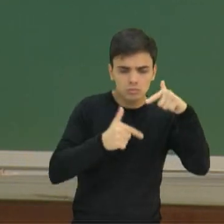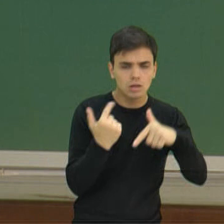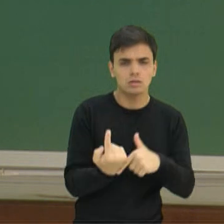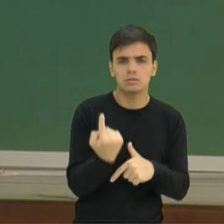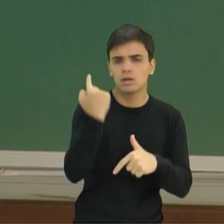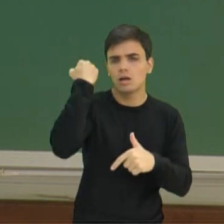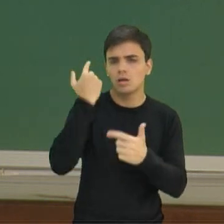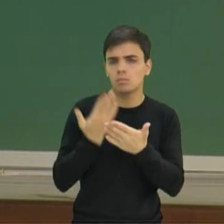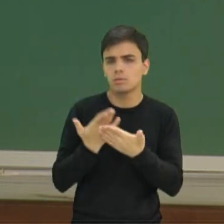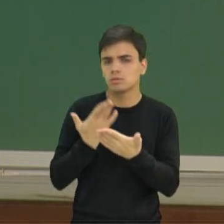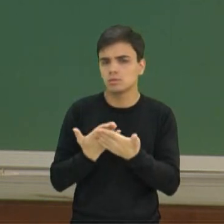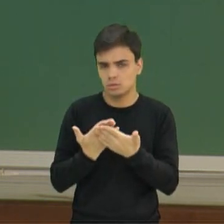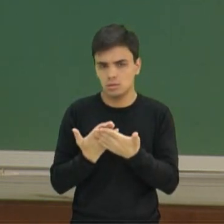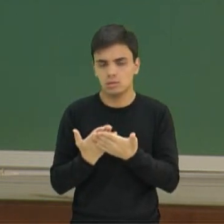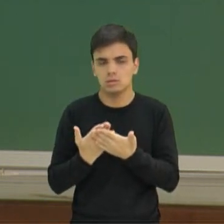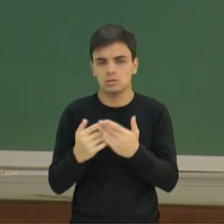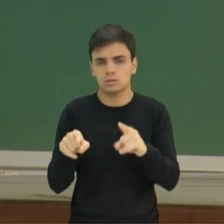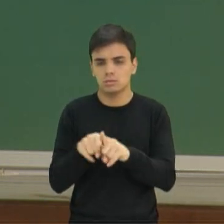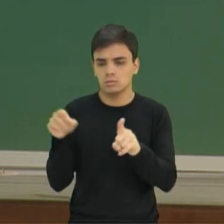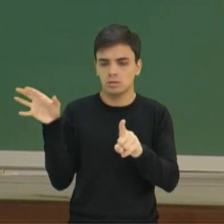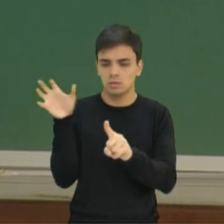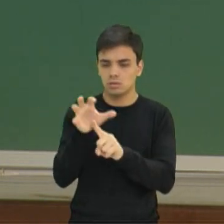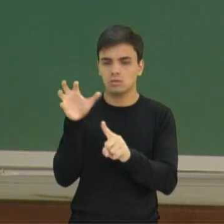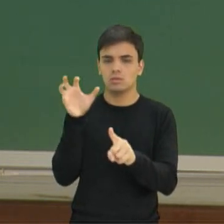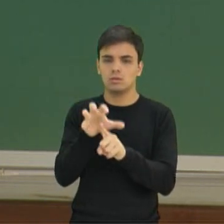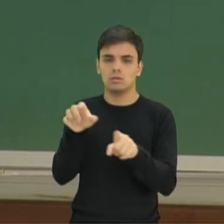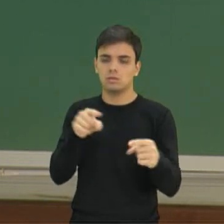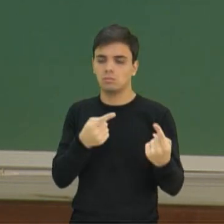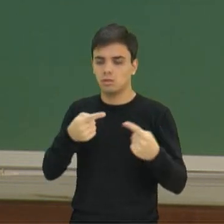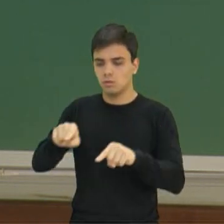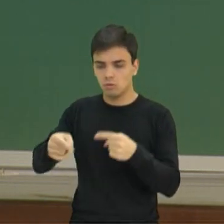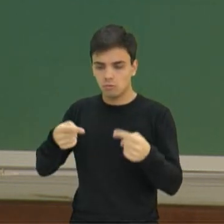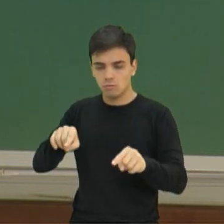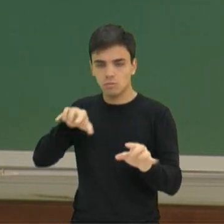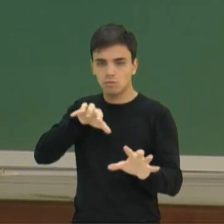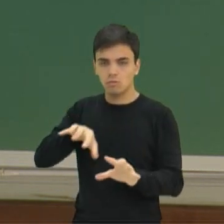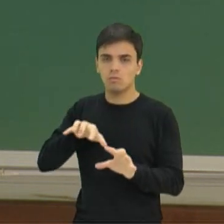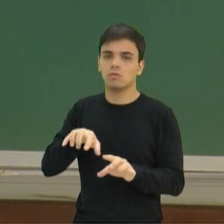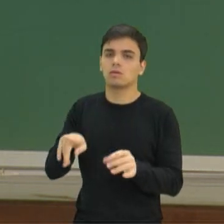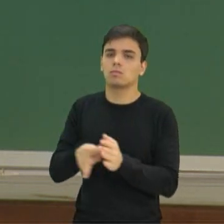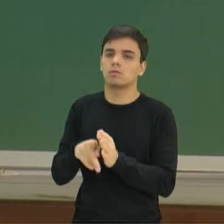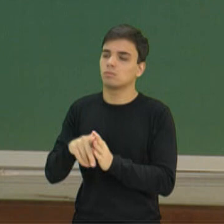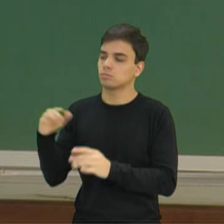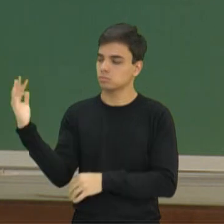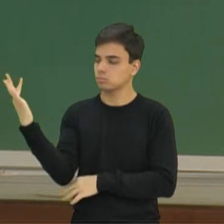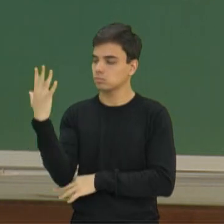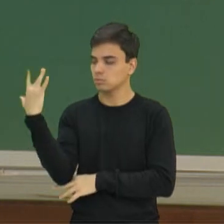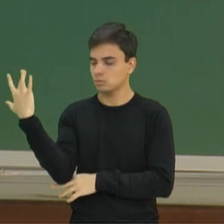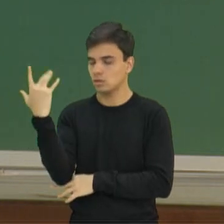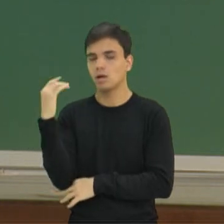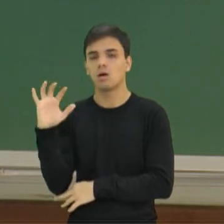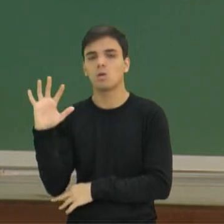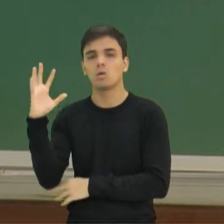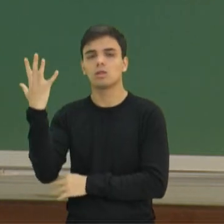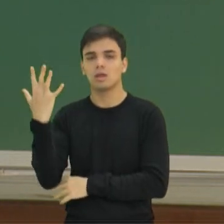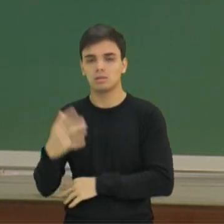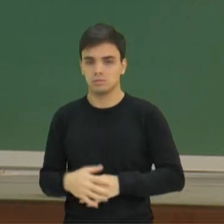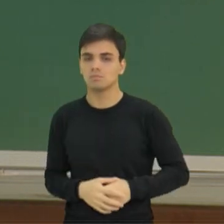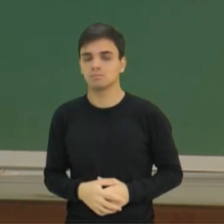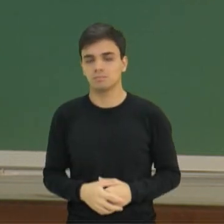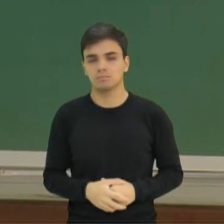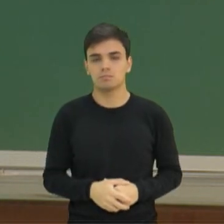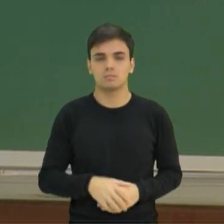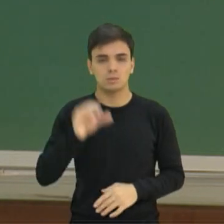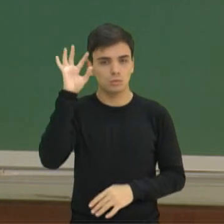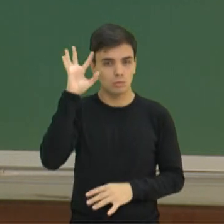anterior influenciam ali nas questões ambientais, geram impactos ambientais. Então, entender um pouquinho